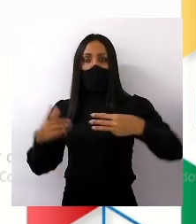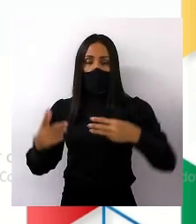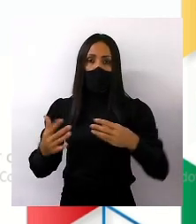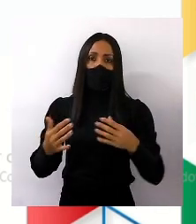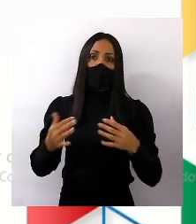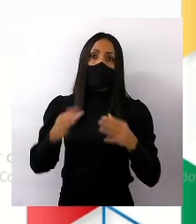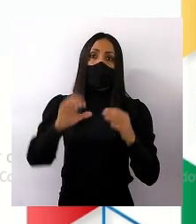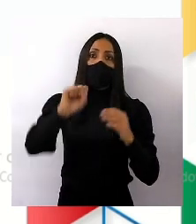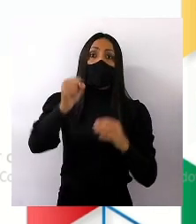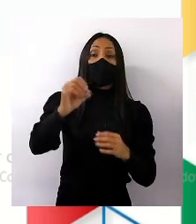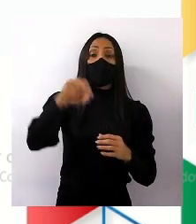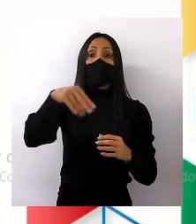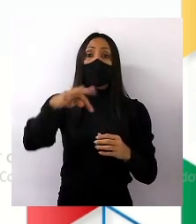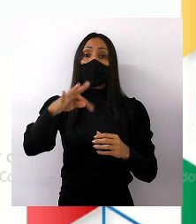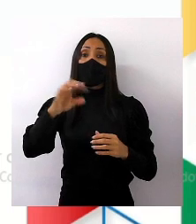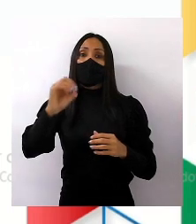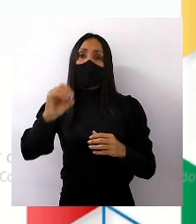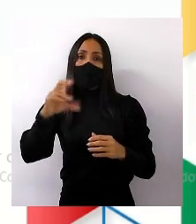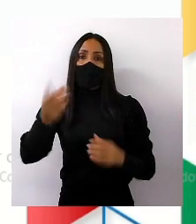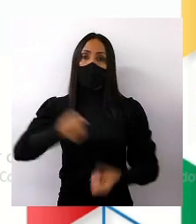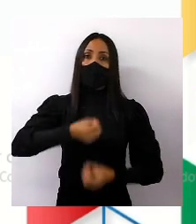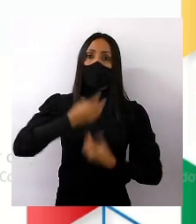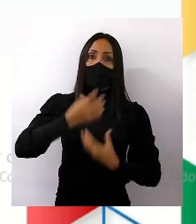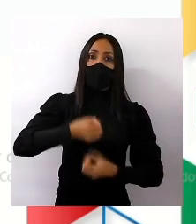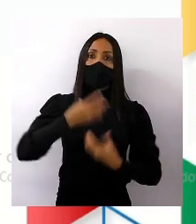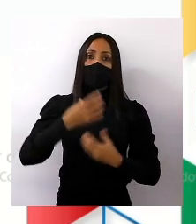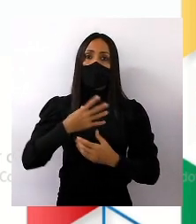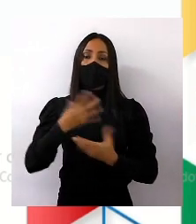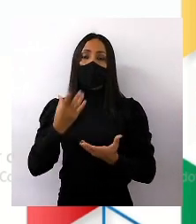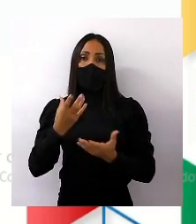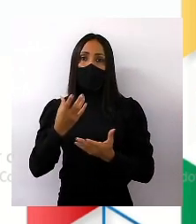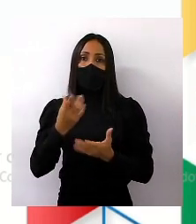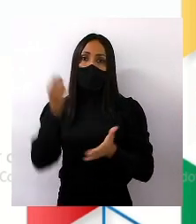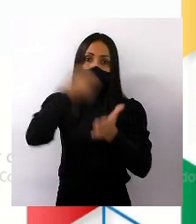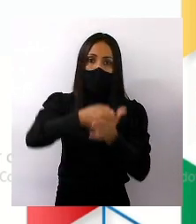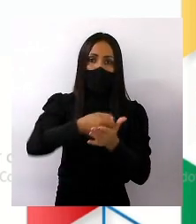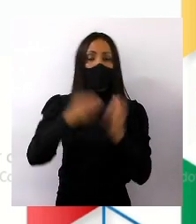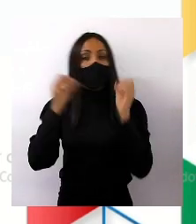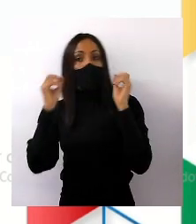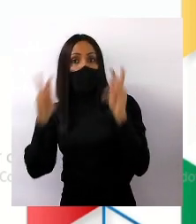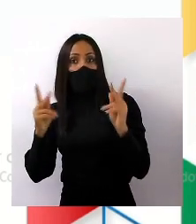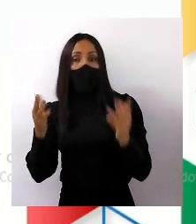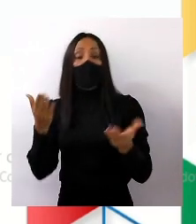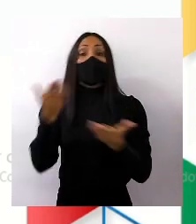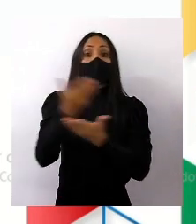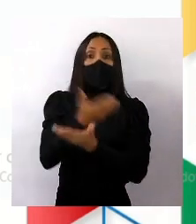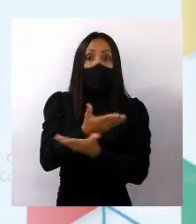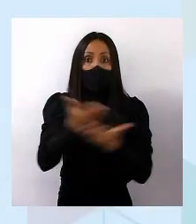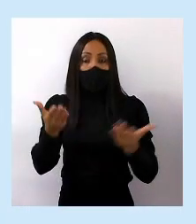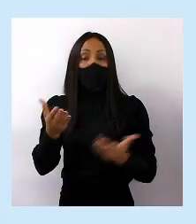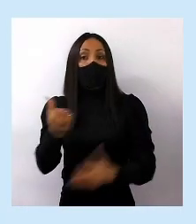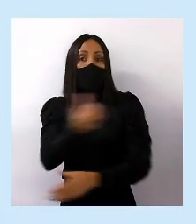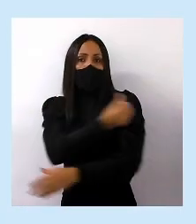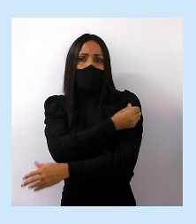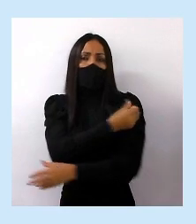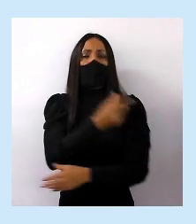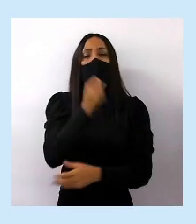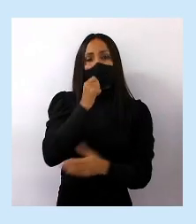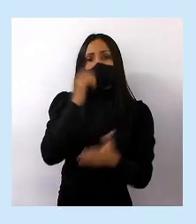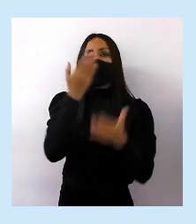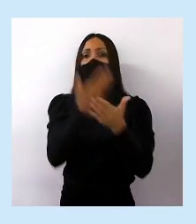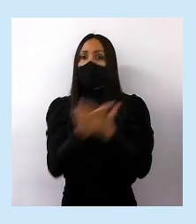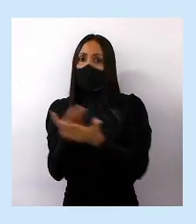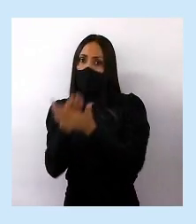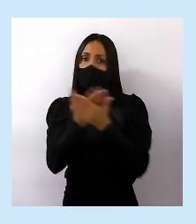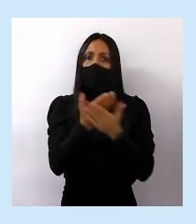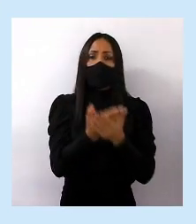de soneto, um poema de forma fixa, ok? Para você que está aí no sexto ano, ainda vai estudar como